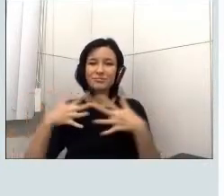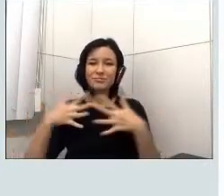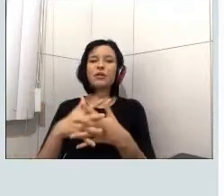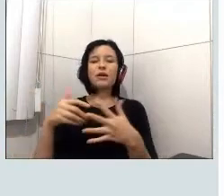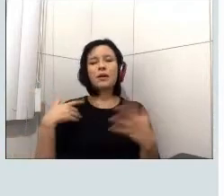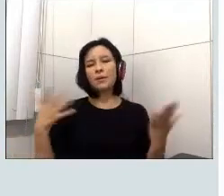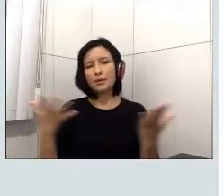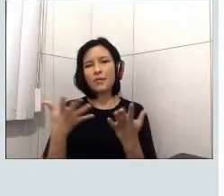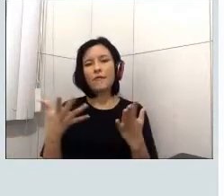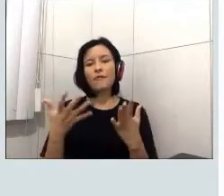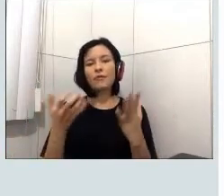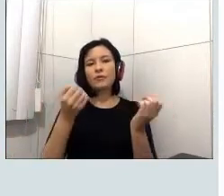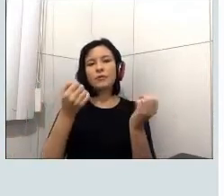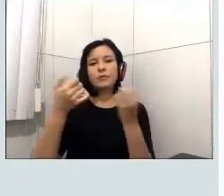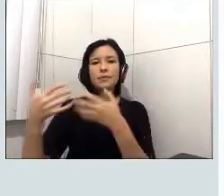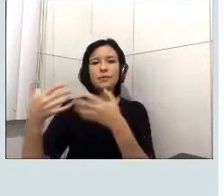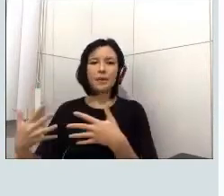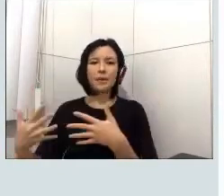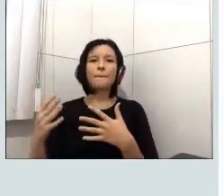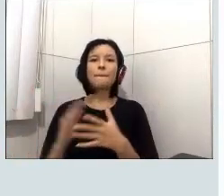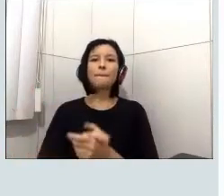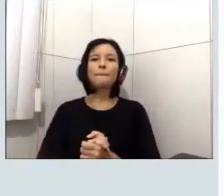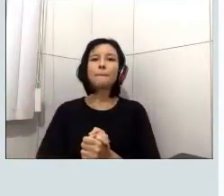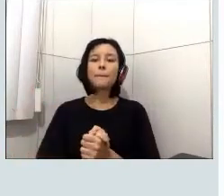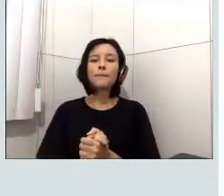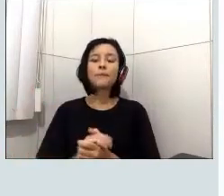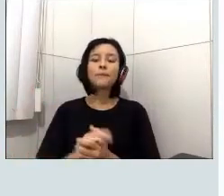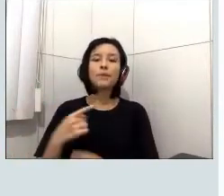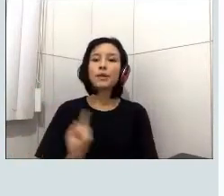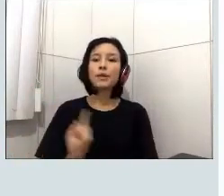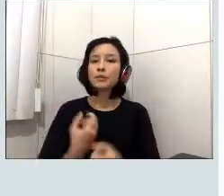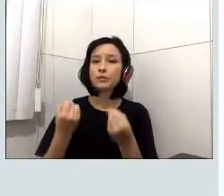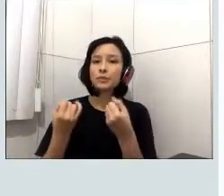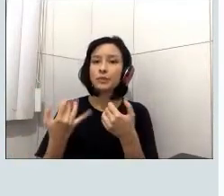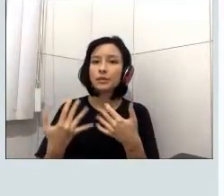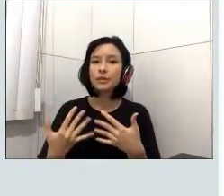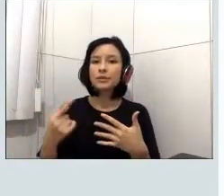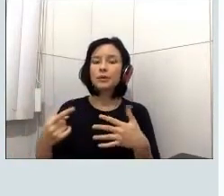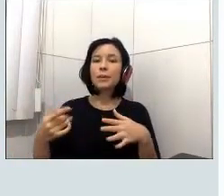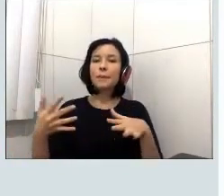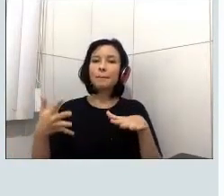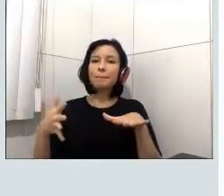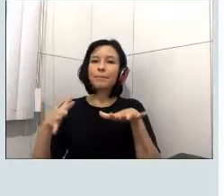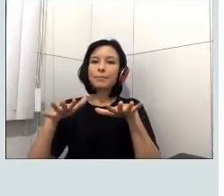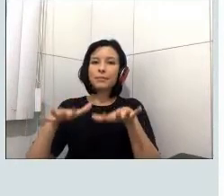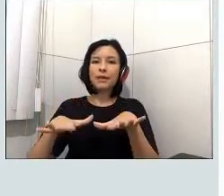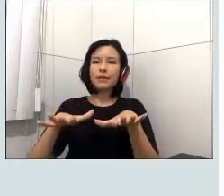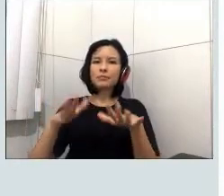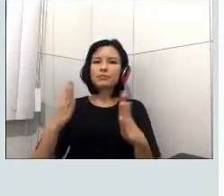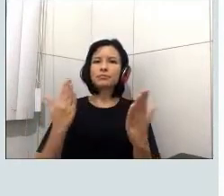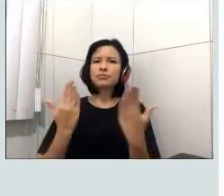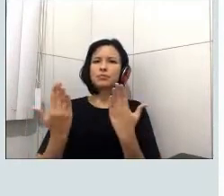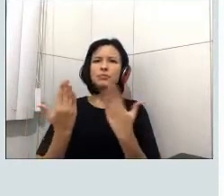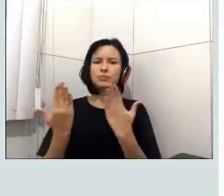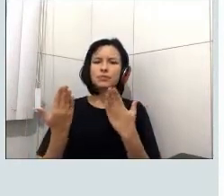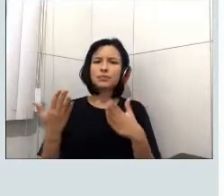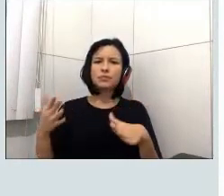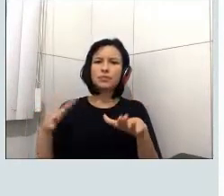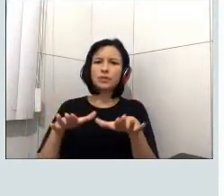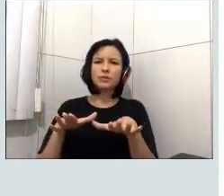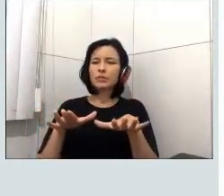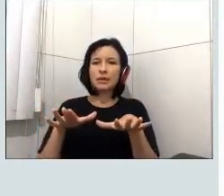aqui. Quando nós estamos falando em planos paralelos, ou seja, são planos que não se